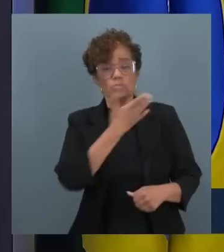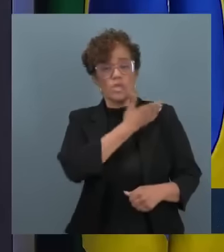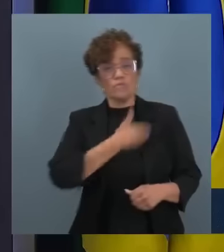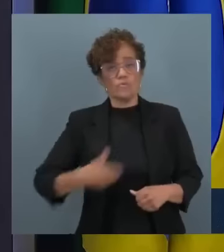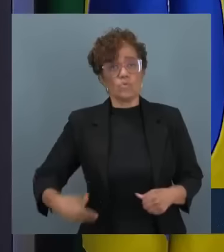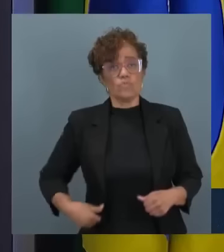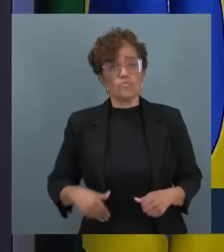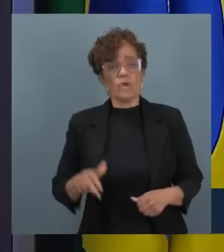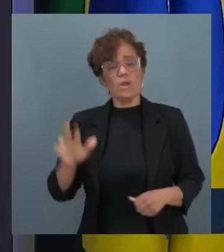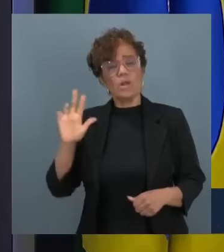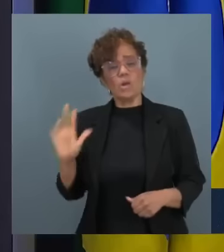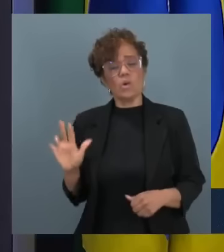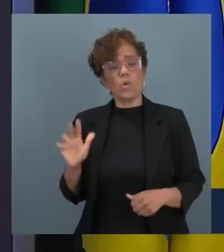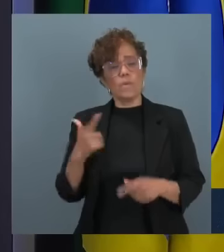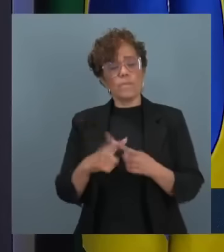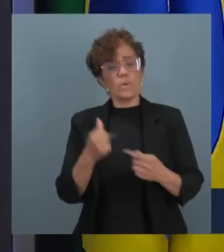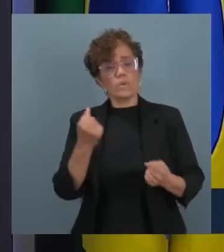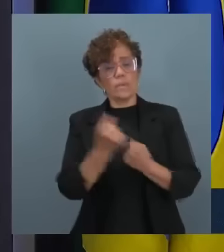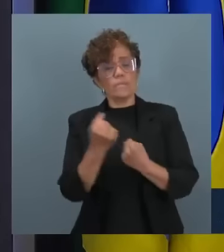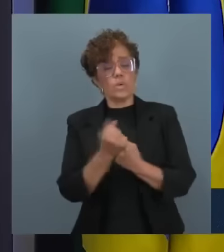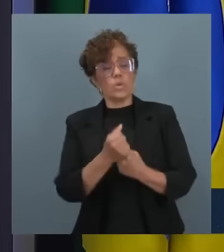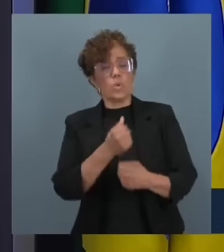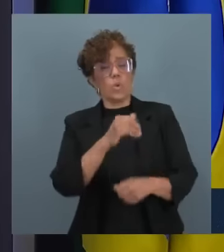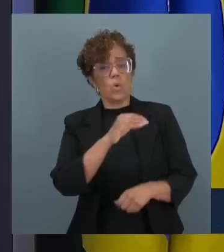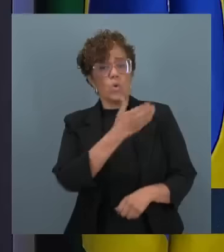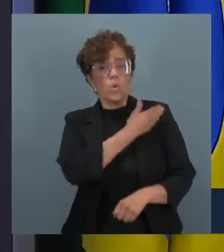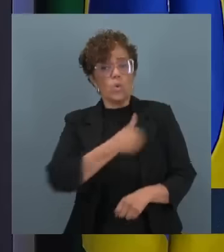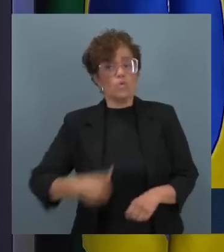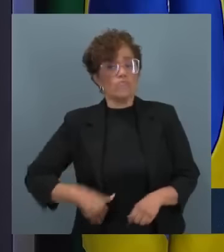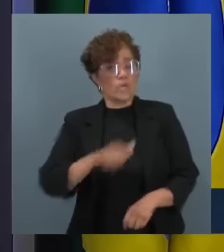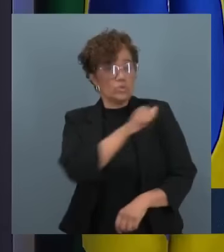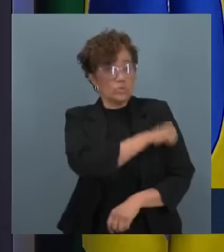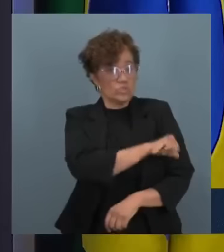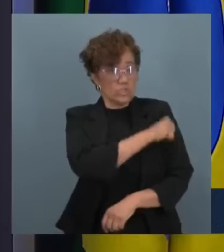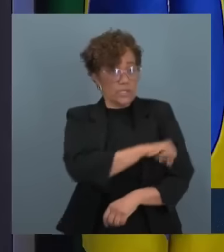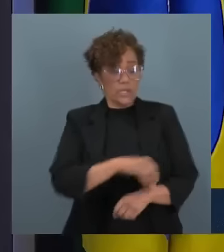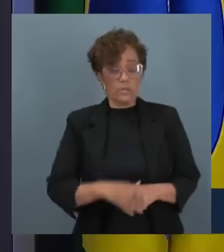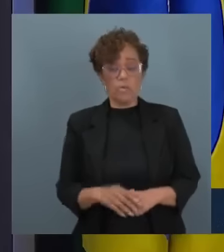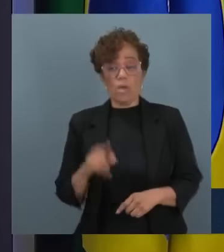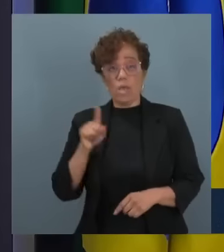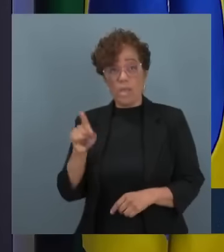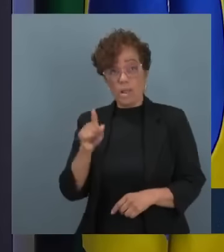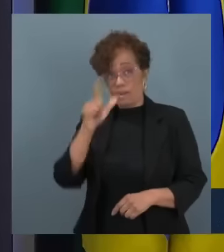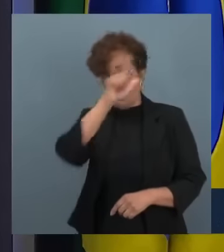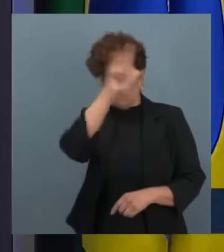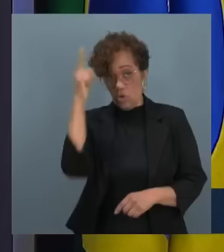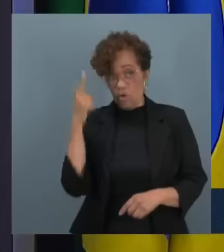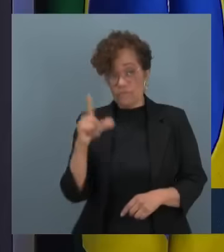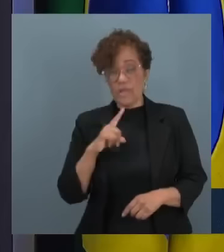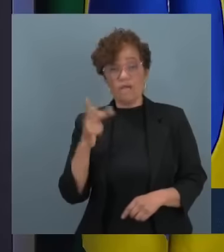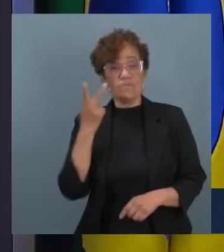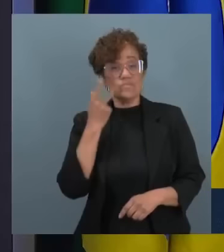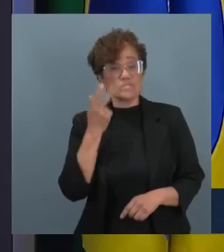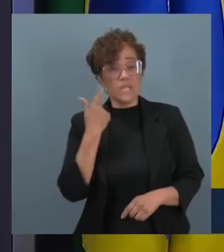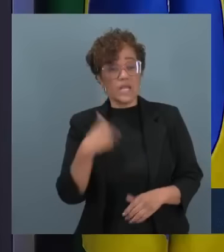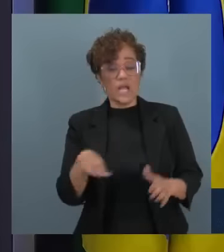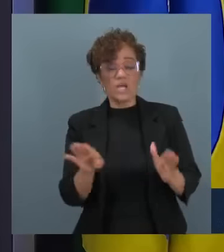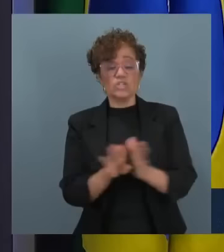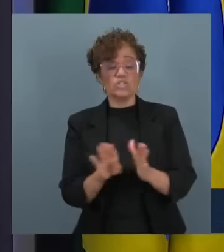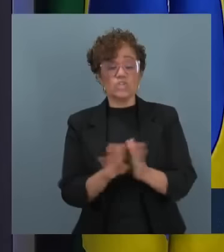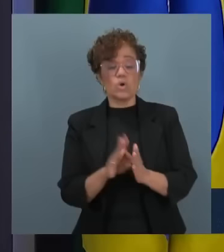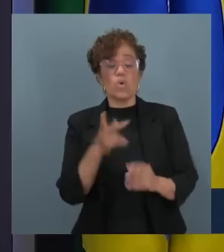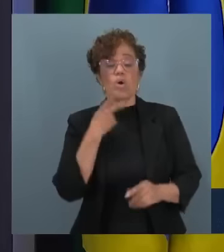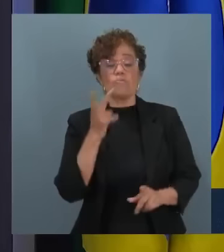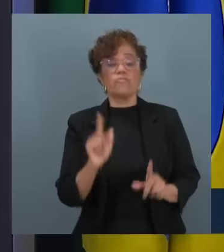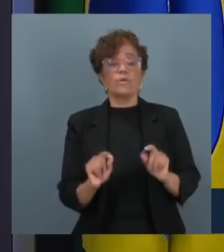apoiou o governo do Rio de Janeiro. Ele estava no Ceará e chegou a dizer o